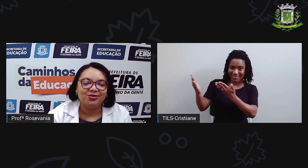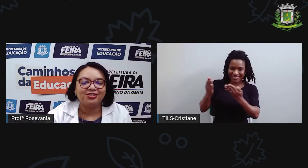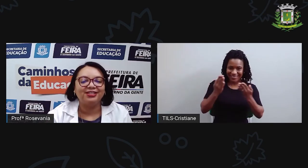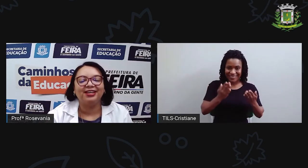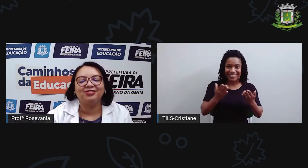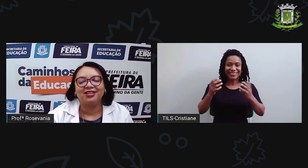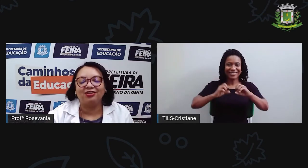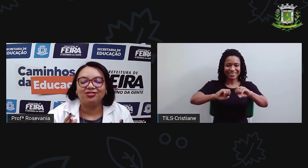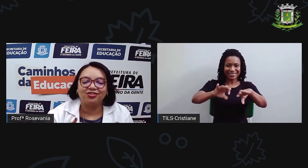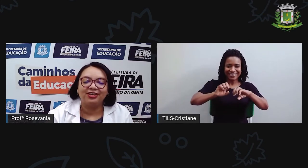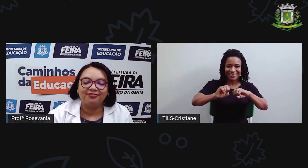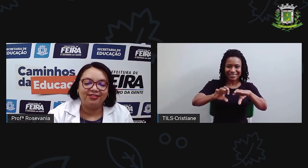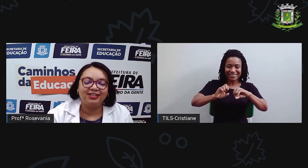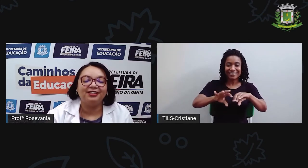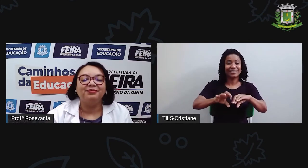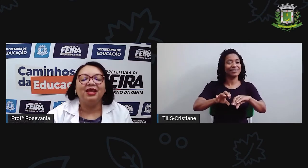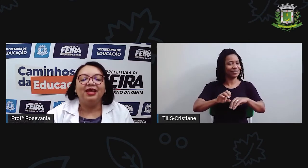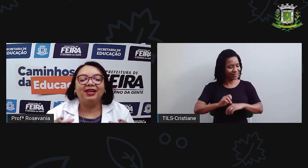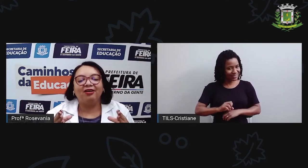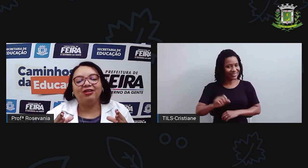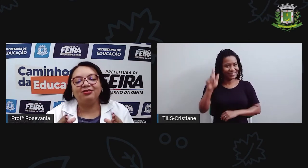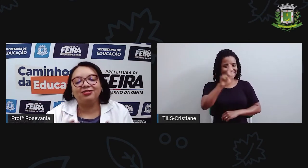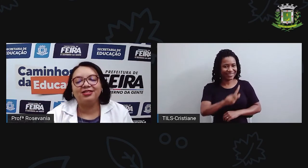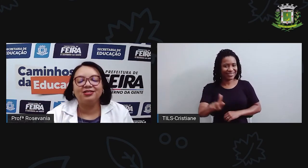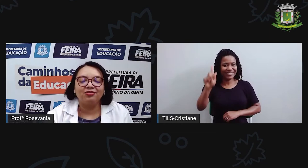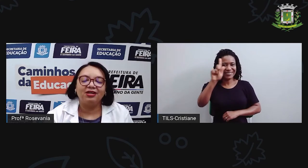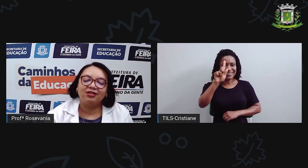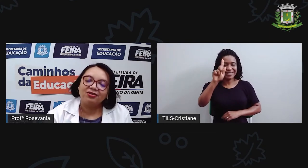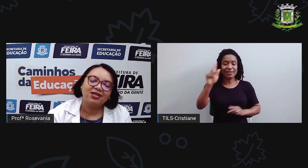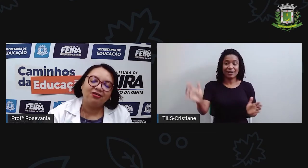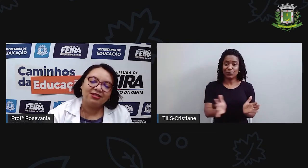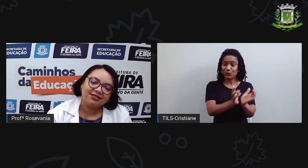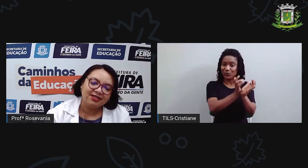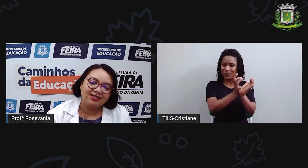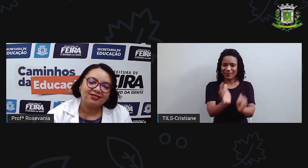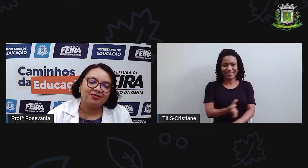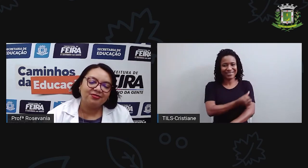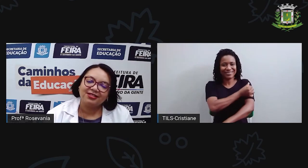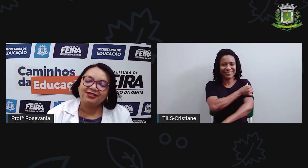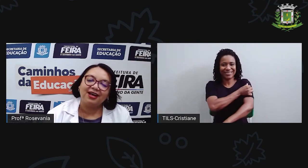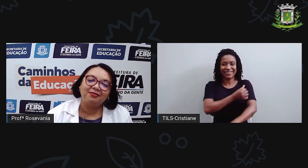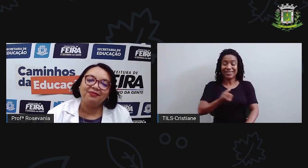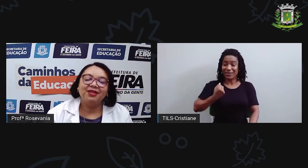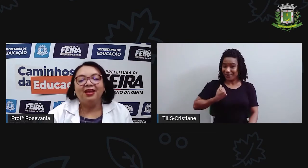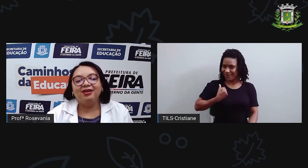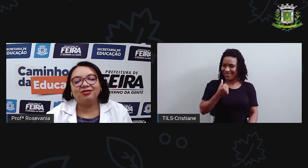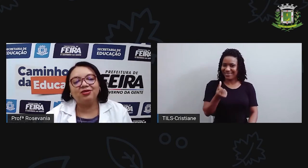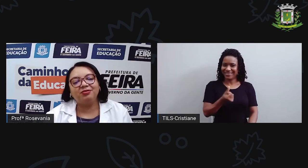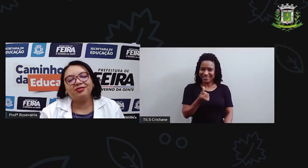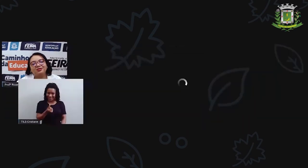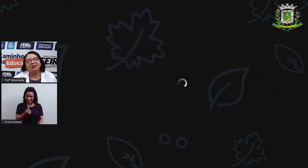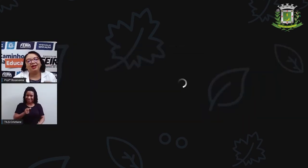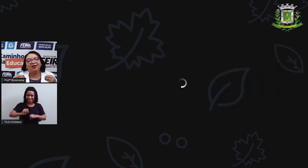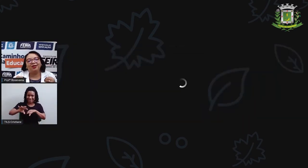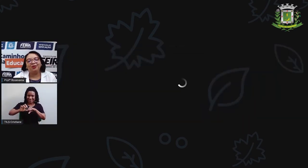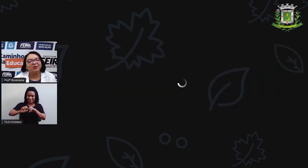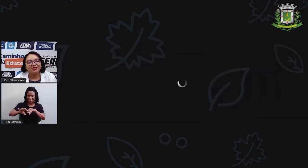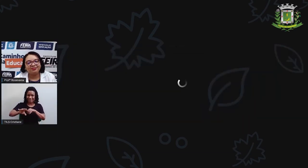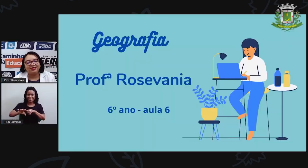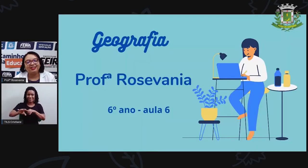de hoje, né? A nossa aula de geografia, que é a aula do sexto ano, a nossa aula 6. Como vocês sabem, eu sou a